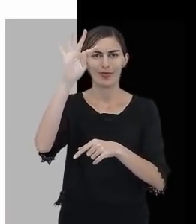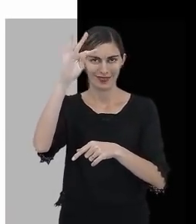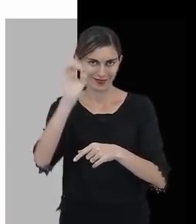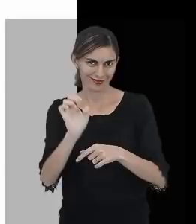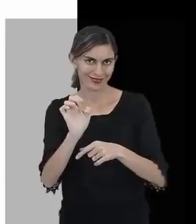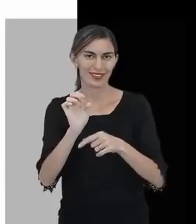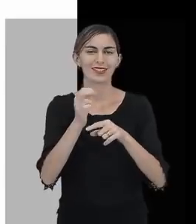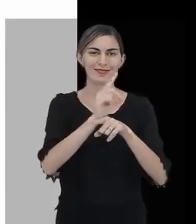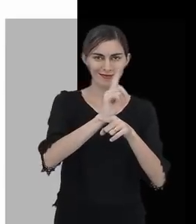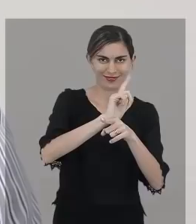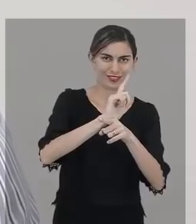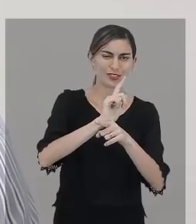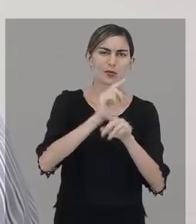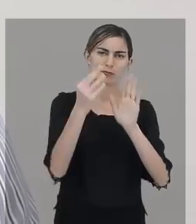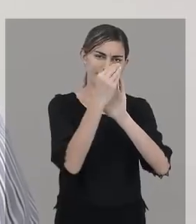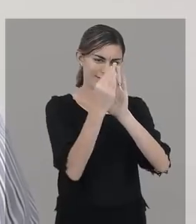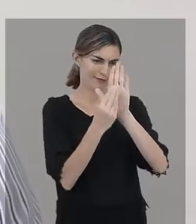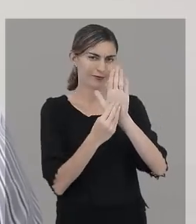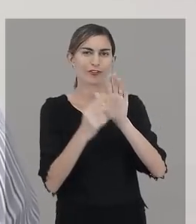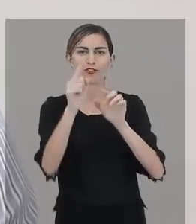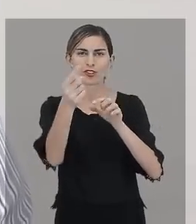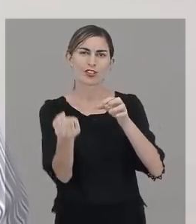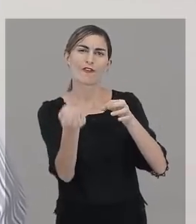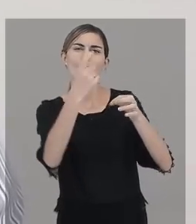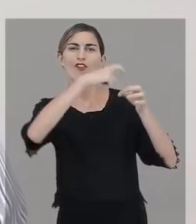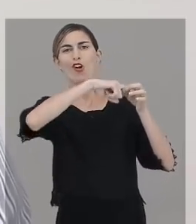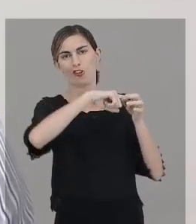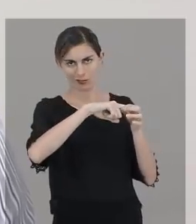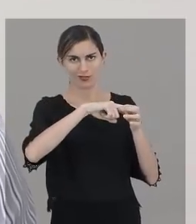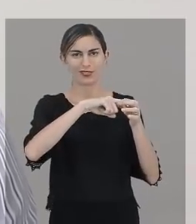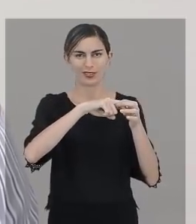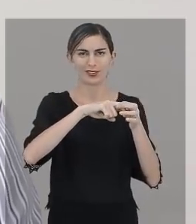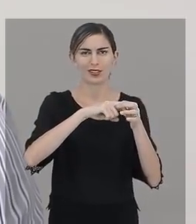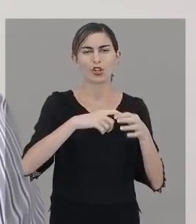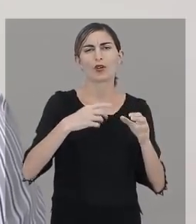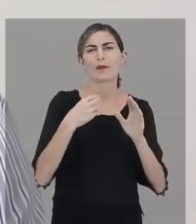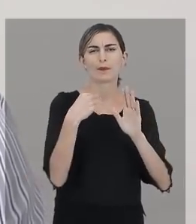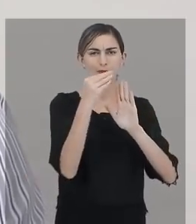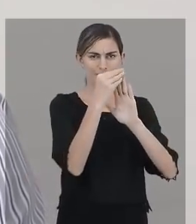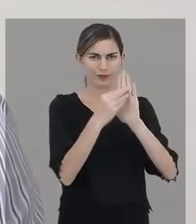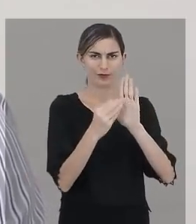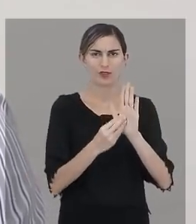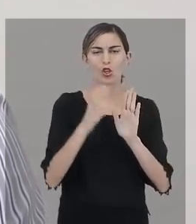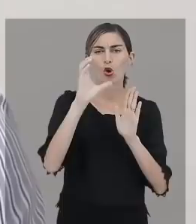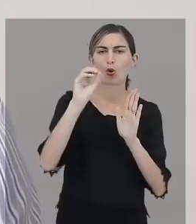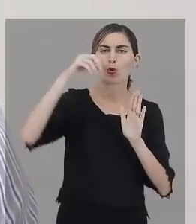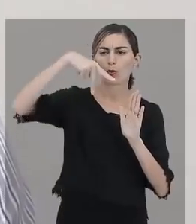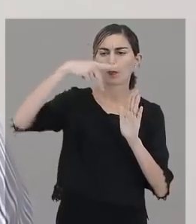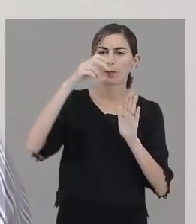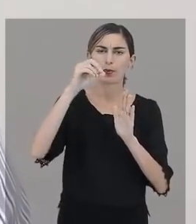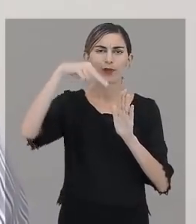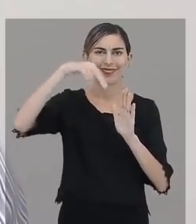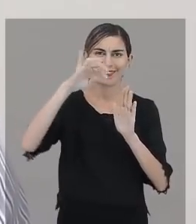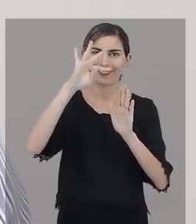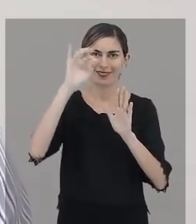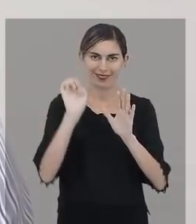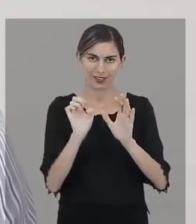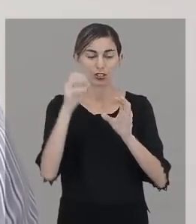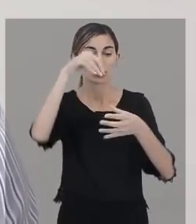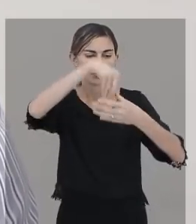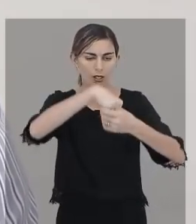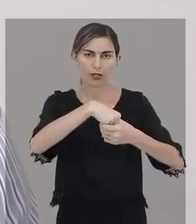os componentes que você vai colocar. Você tem um gerenciador de layout, você vai inserir os componentes dentro do seu gerenciador de